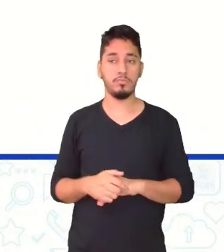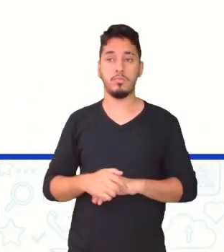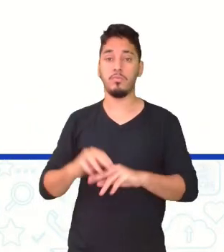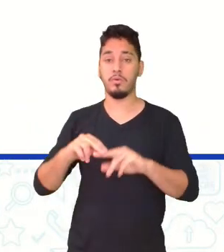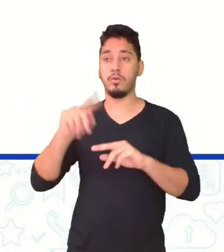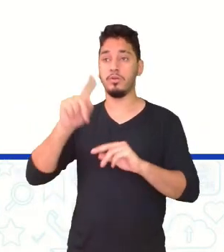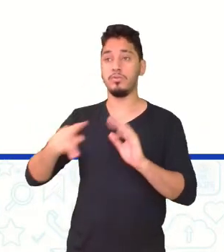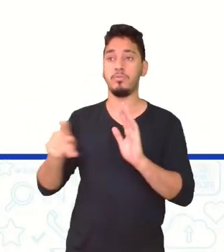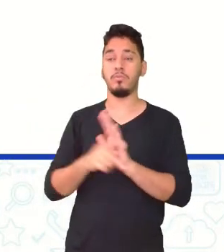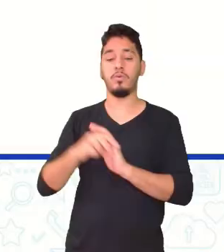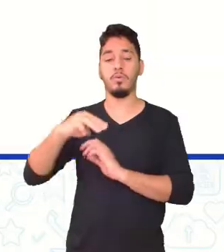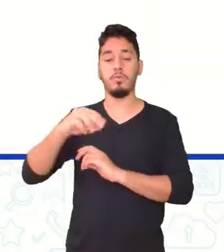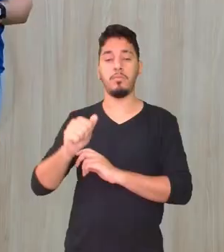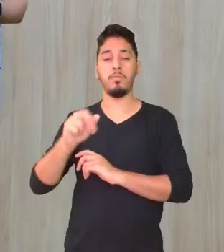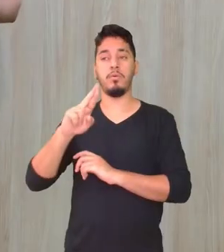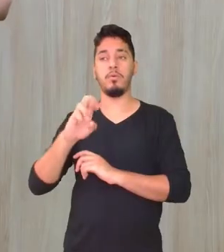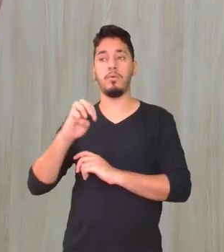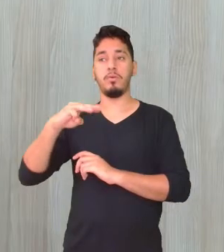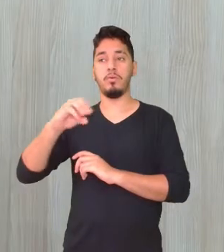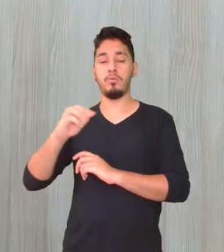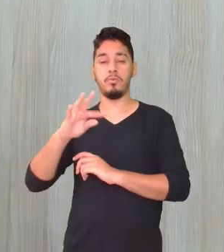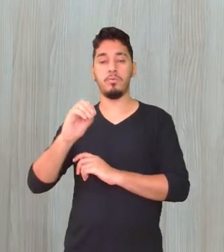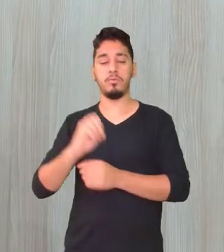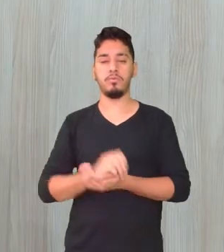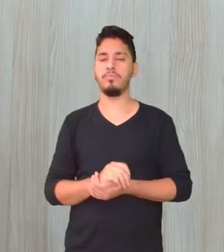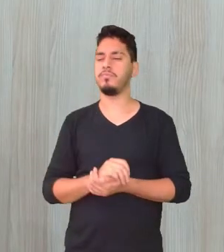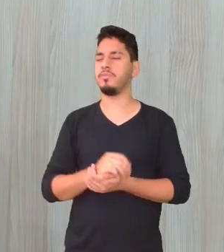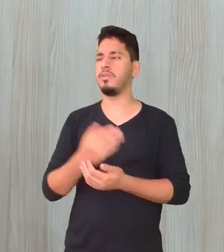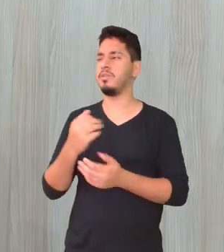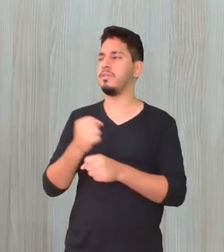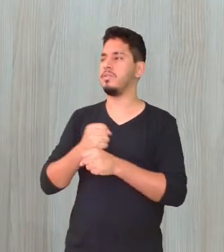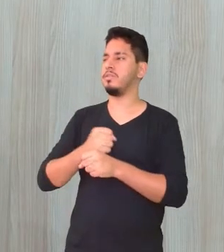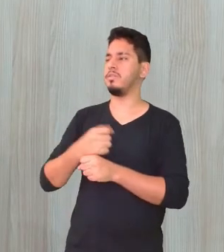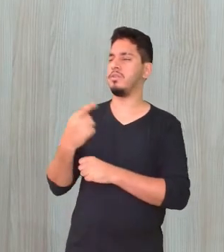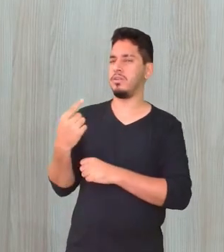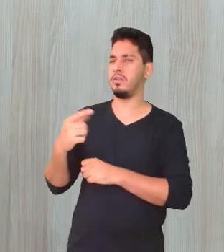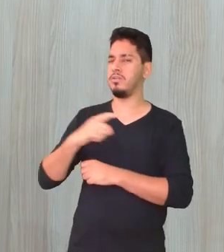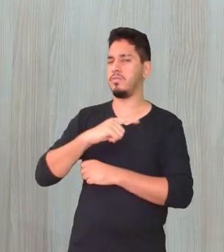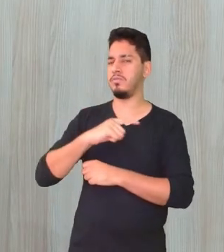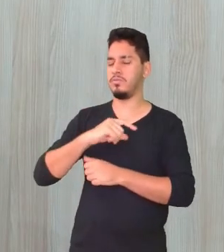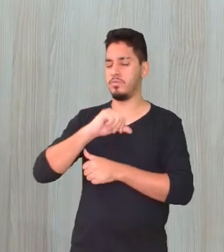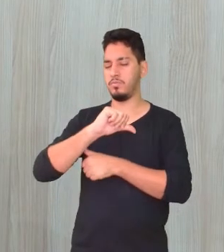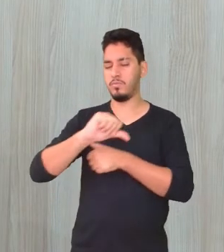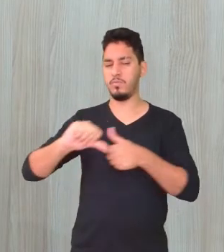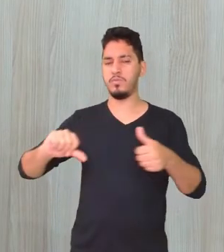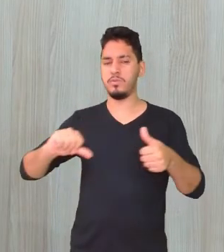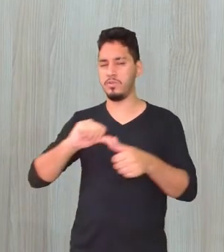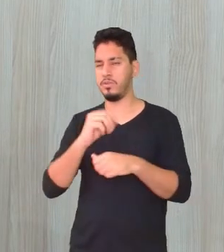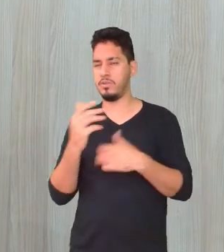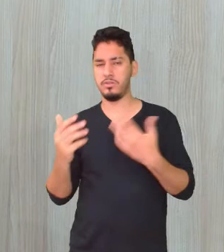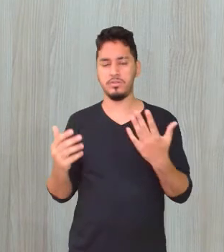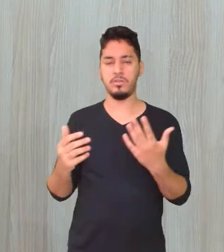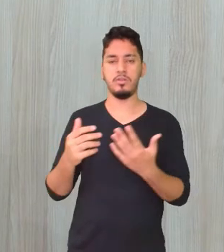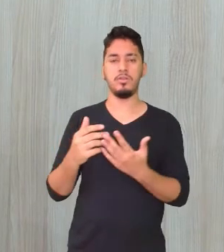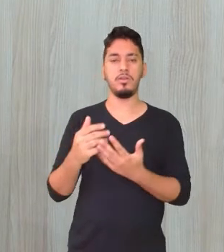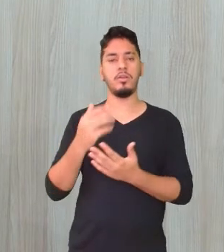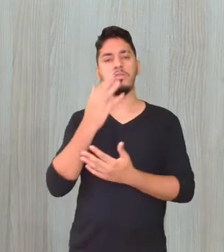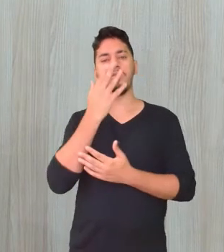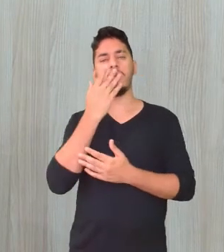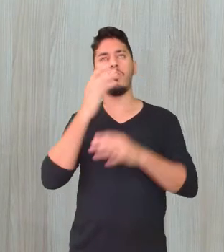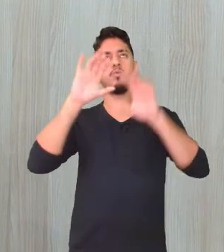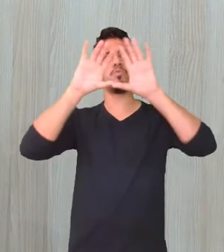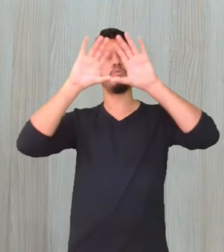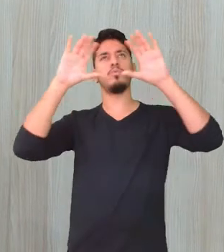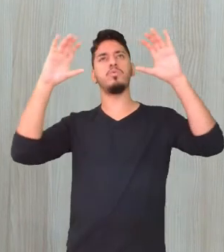professor? Exatamente. Eu estava aqui lembrando, professora, que esse ano a gente teve até uma mudança meio aleatória na cor do céu, na